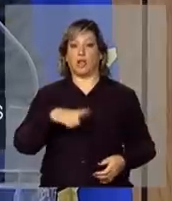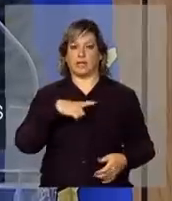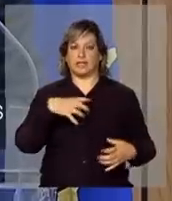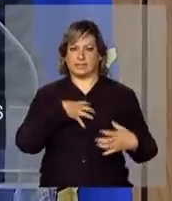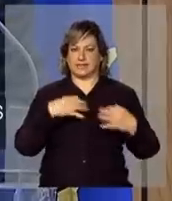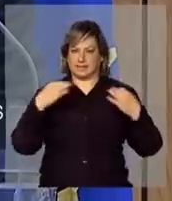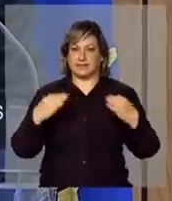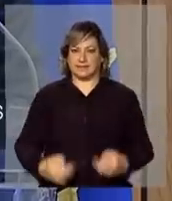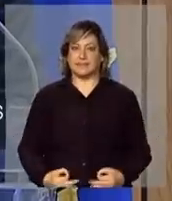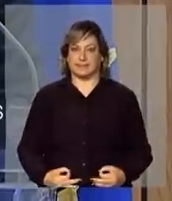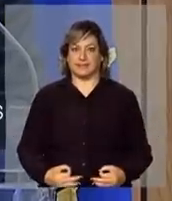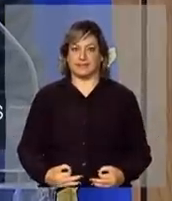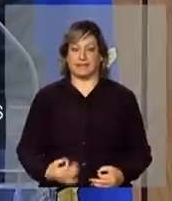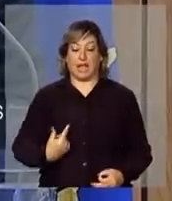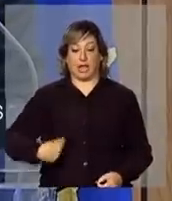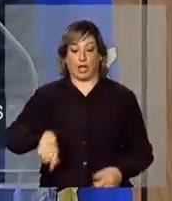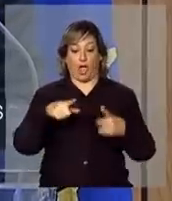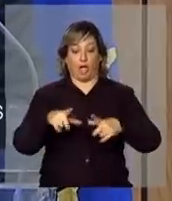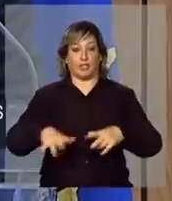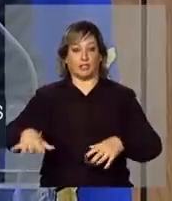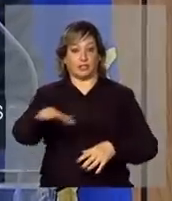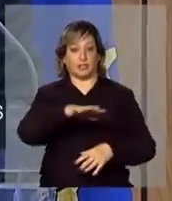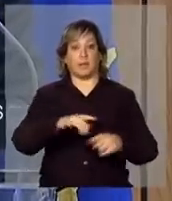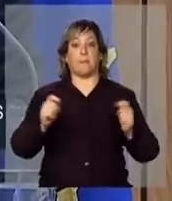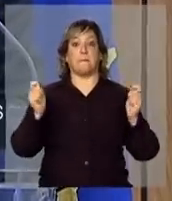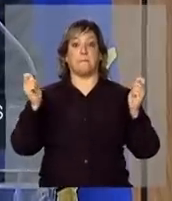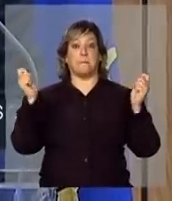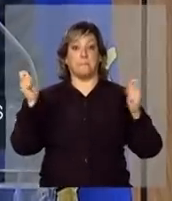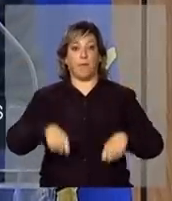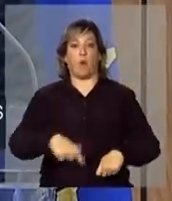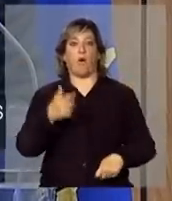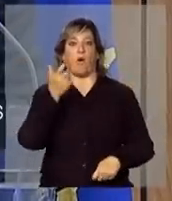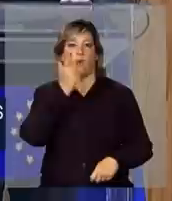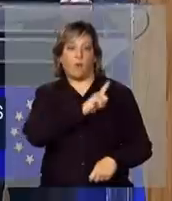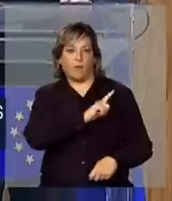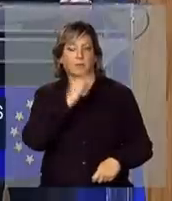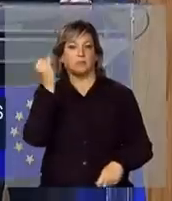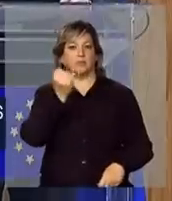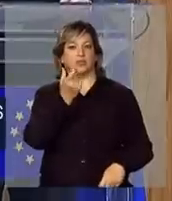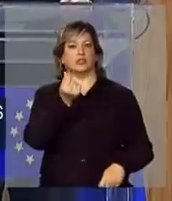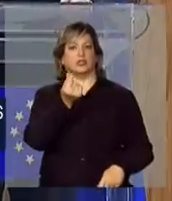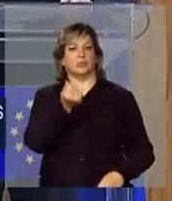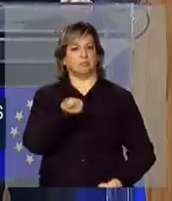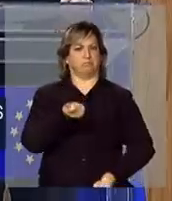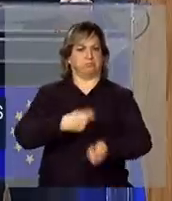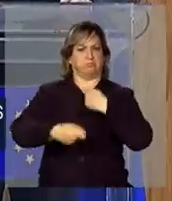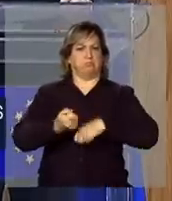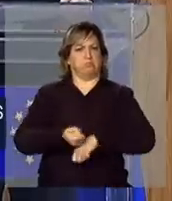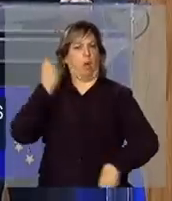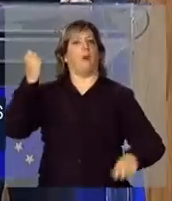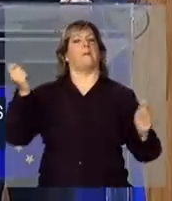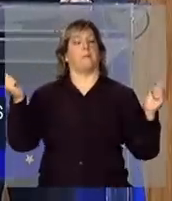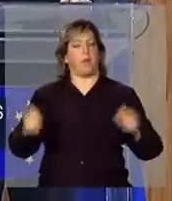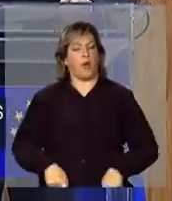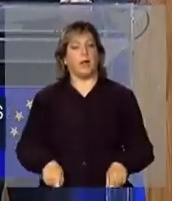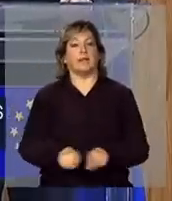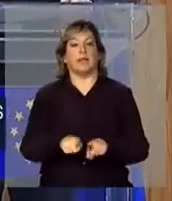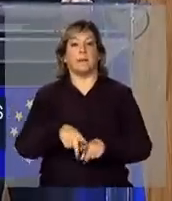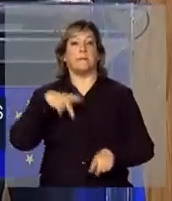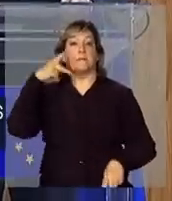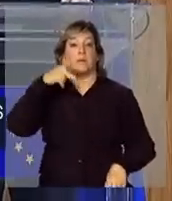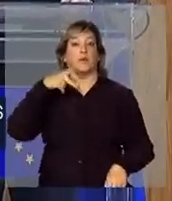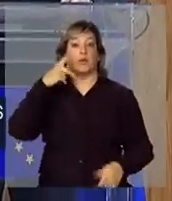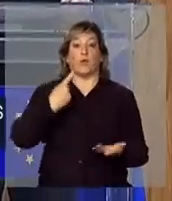convictos que as nossas regiões podem retirar importantes dividendos económicos e também políticos de um